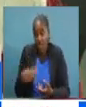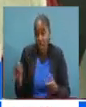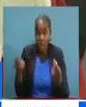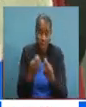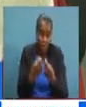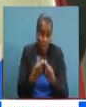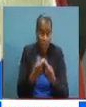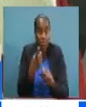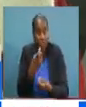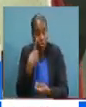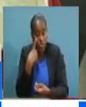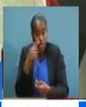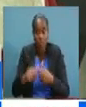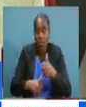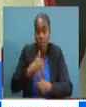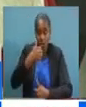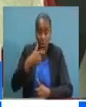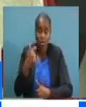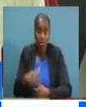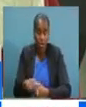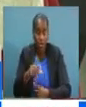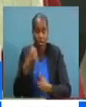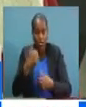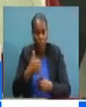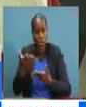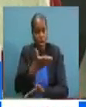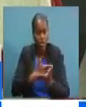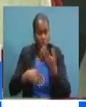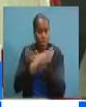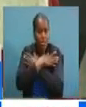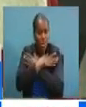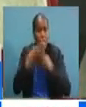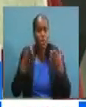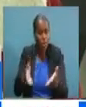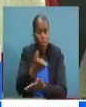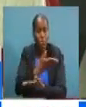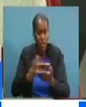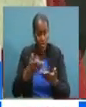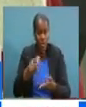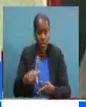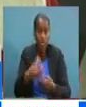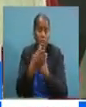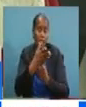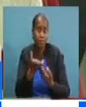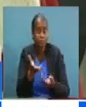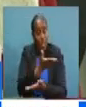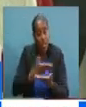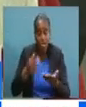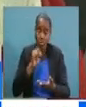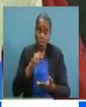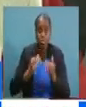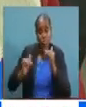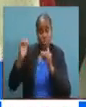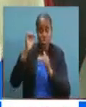precisamos conhecermos melhor. Temos uma boa relação de amizade e de cooperação, mas essa relação pode ser atingir